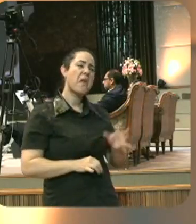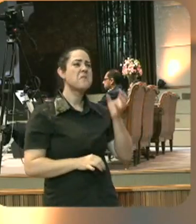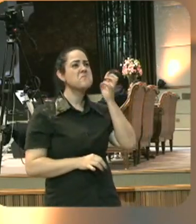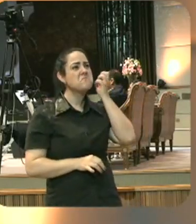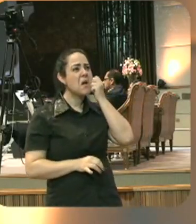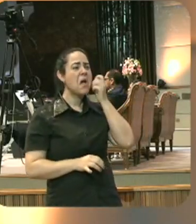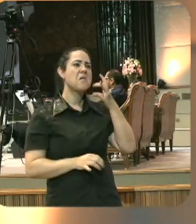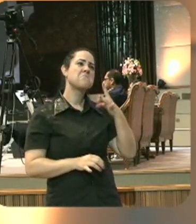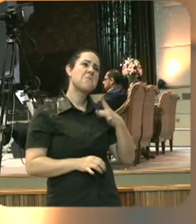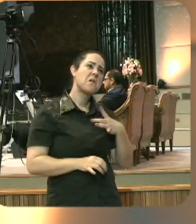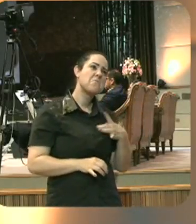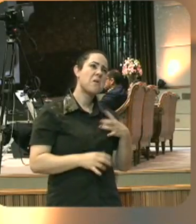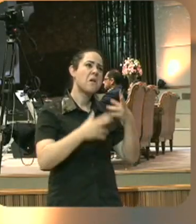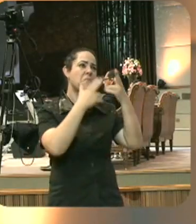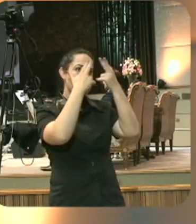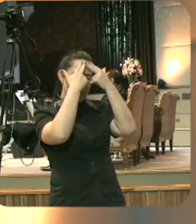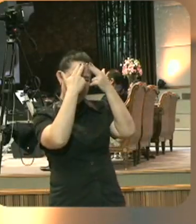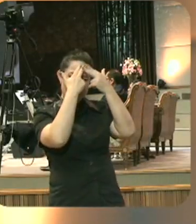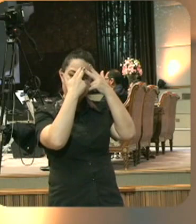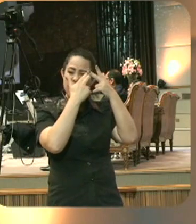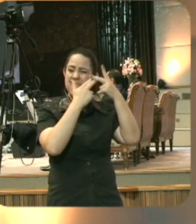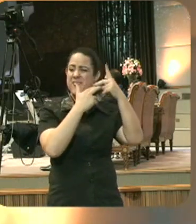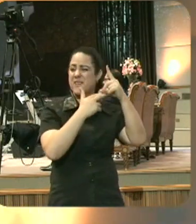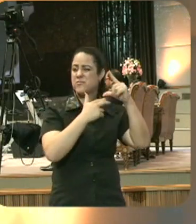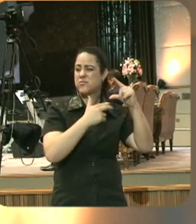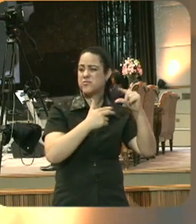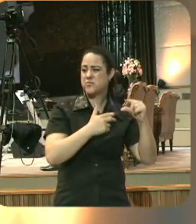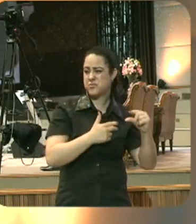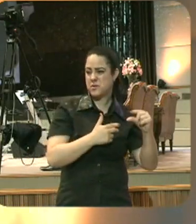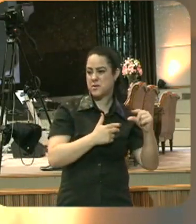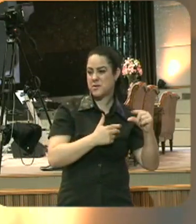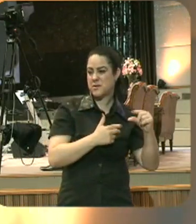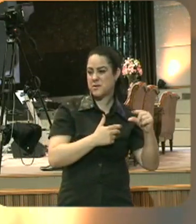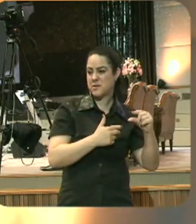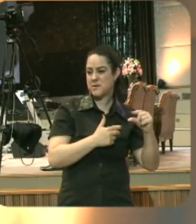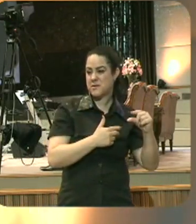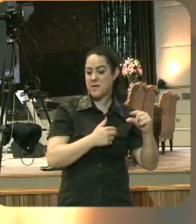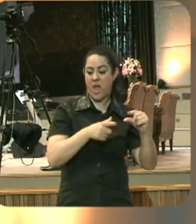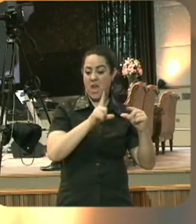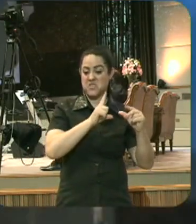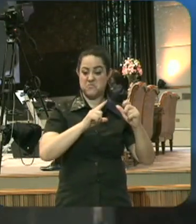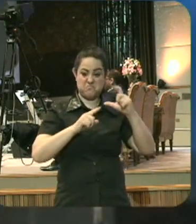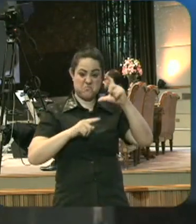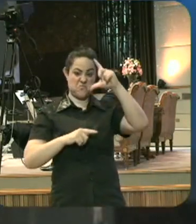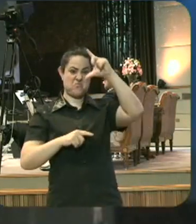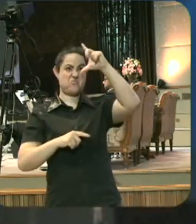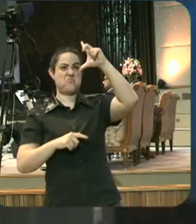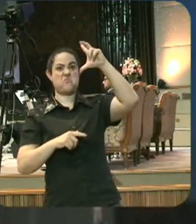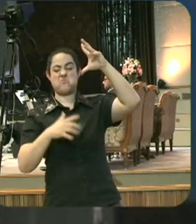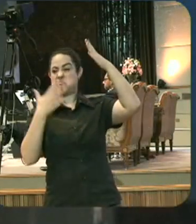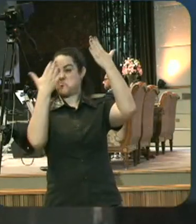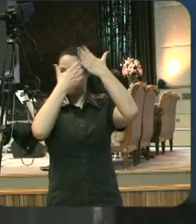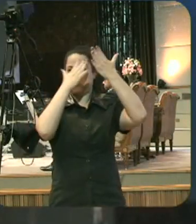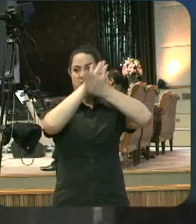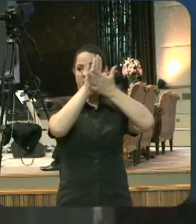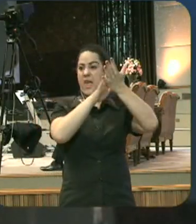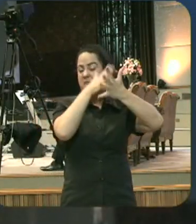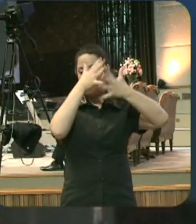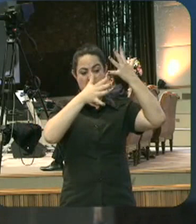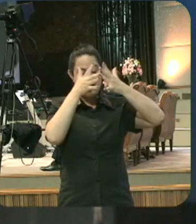pequeninas. Sabe por quê? Porque a gente vai vendo o poder de Deus agindo na nossa fraqueza,